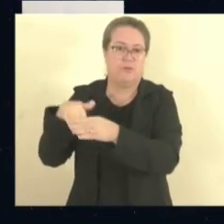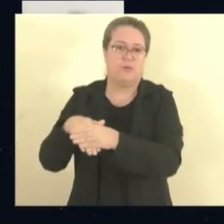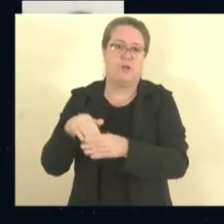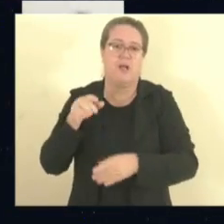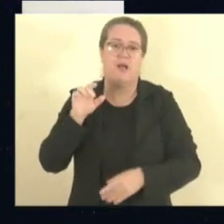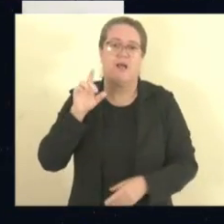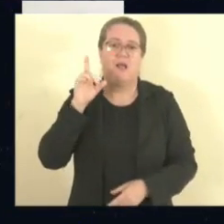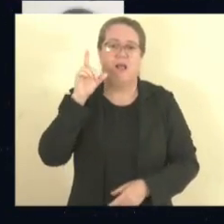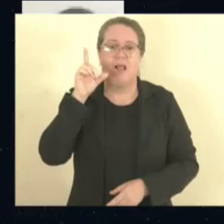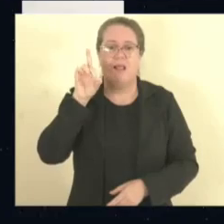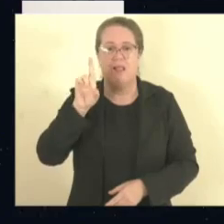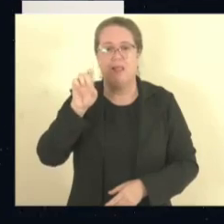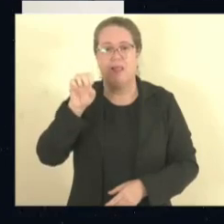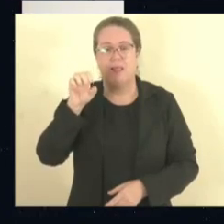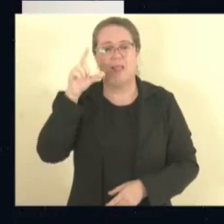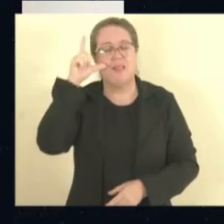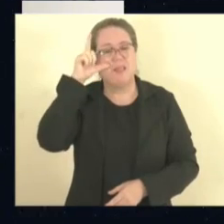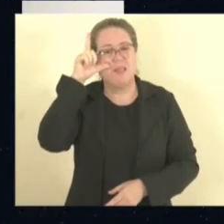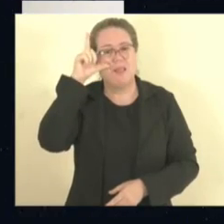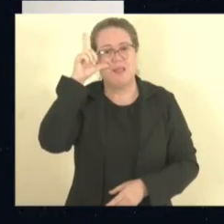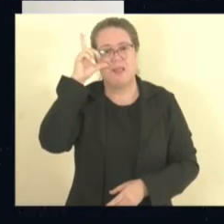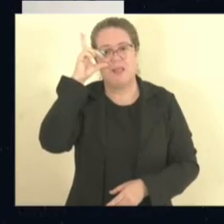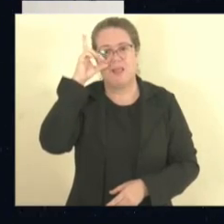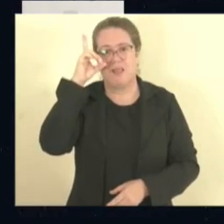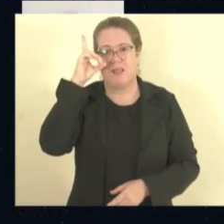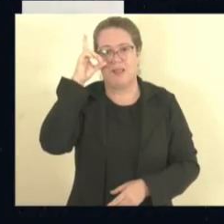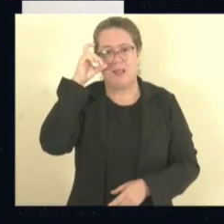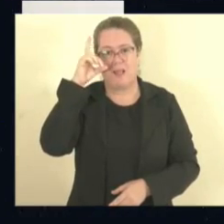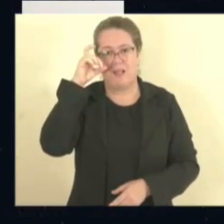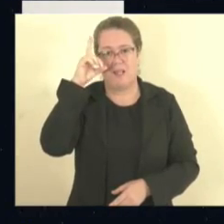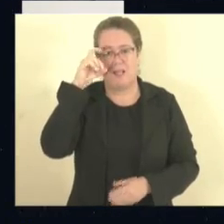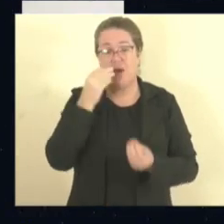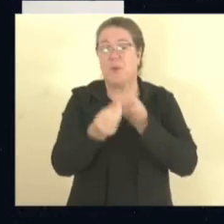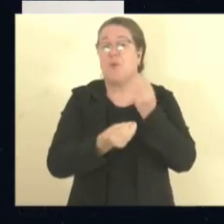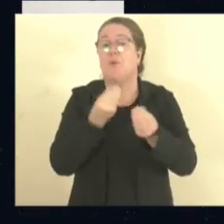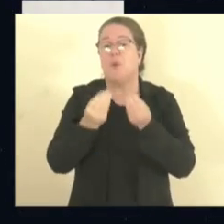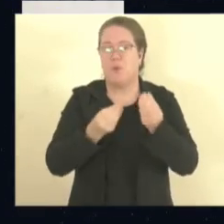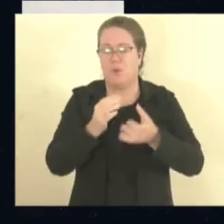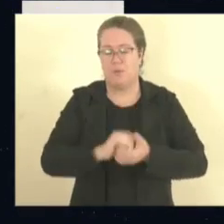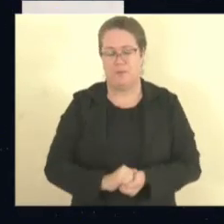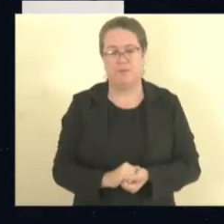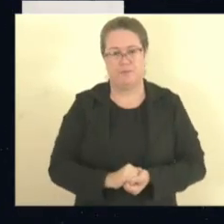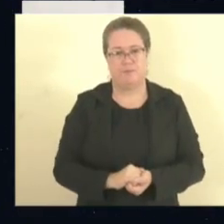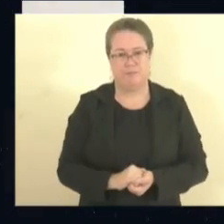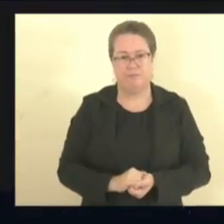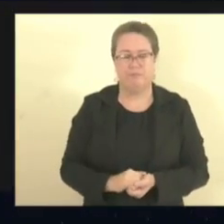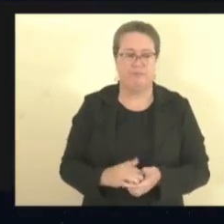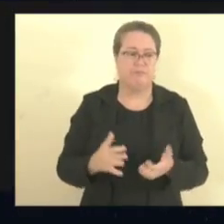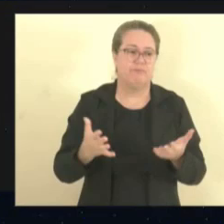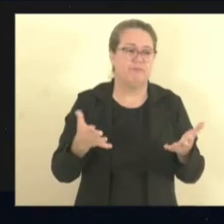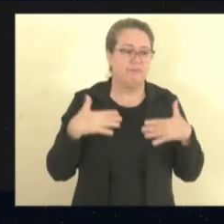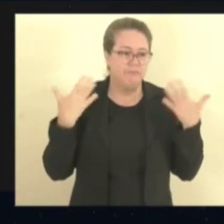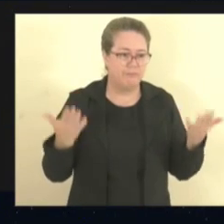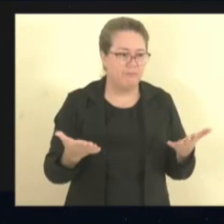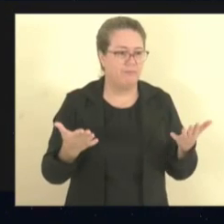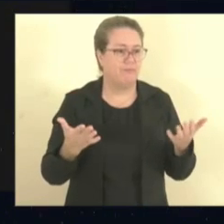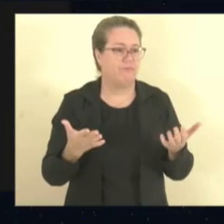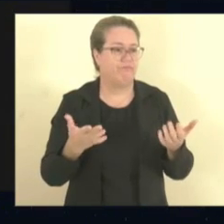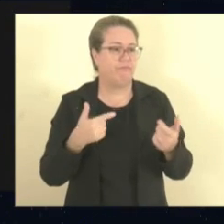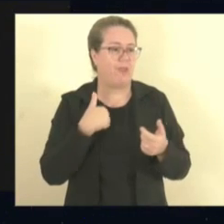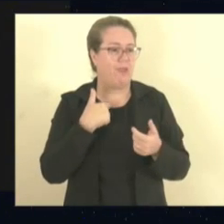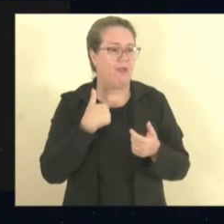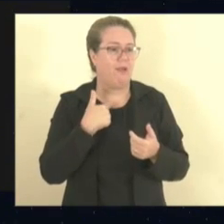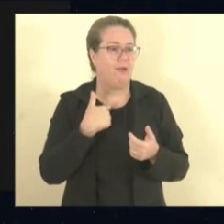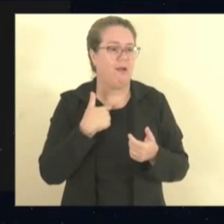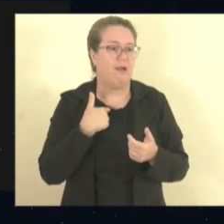Denílio Silva, vice-líder da Comissão de Constituição e Justiça. Deputado Mazinho, depois da marretada que o Thiago Hoffmann deu, eu fiquei até tonto. Eu vou